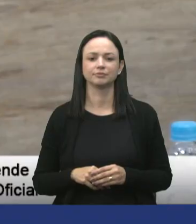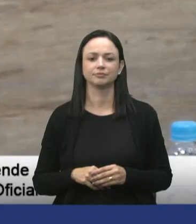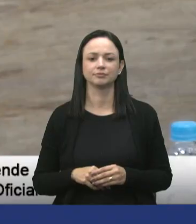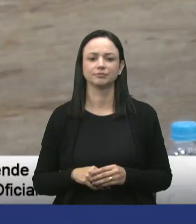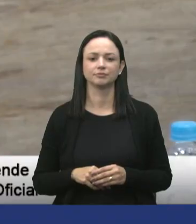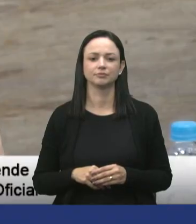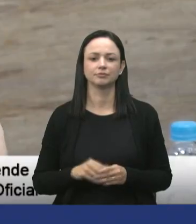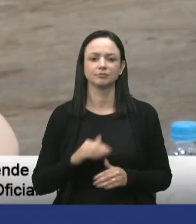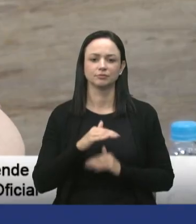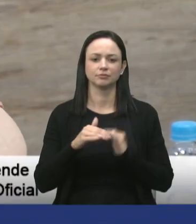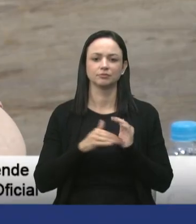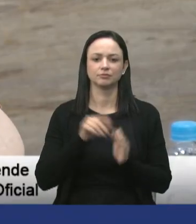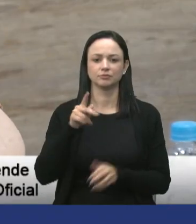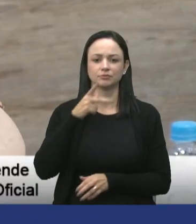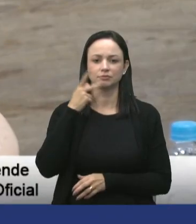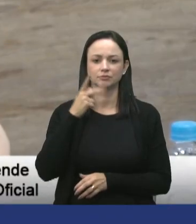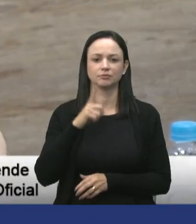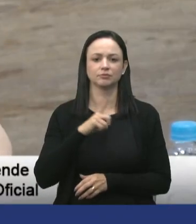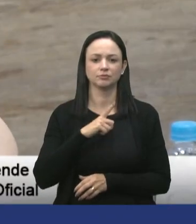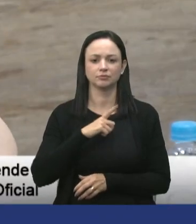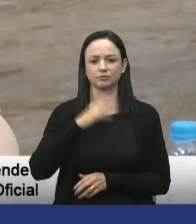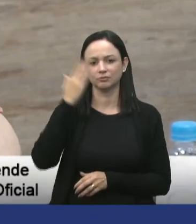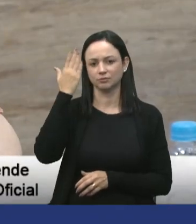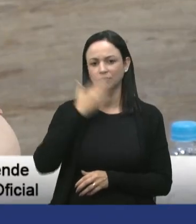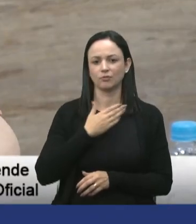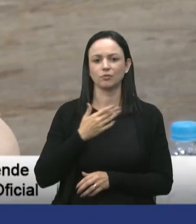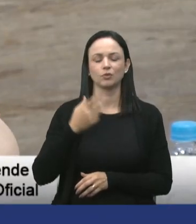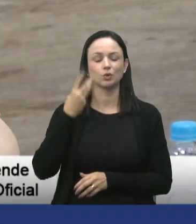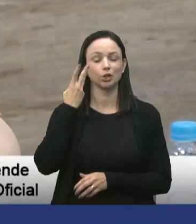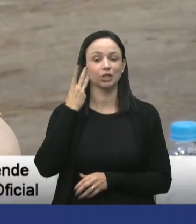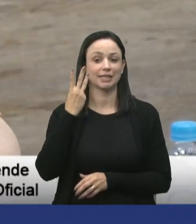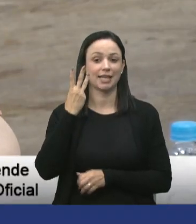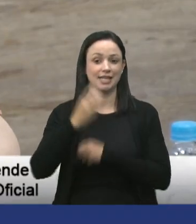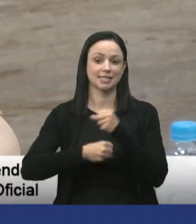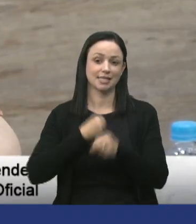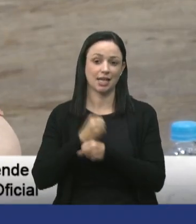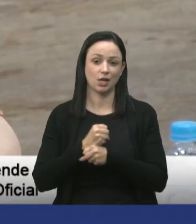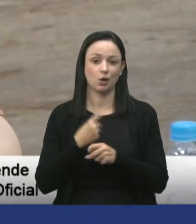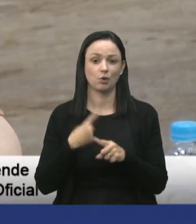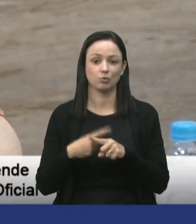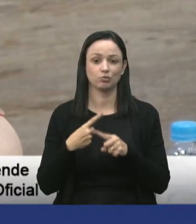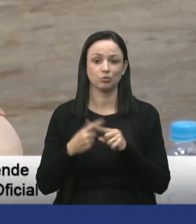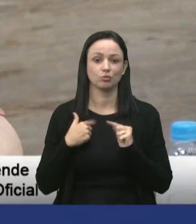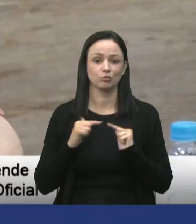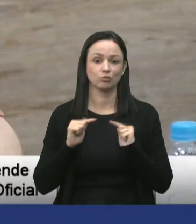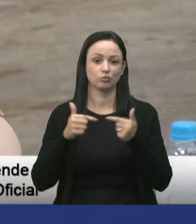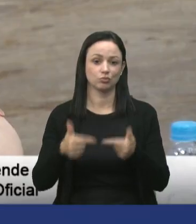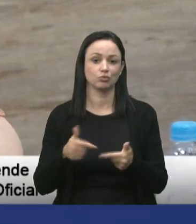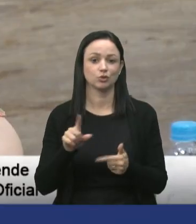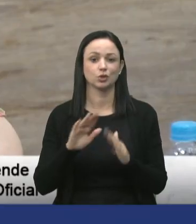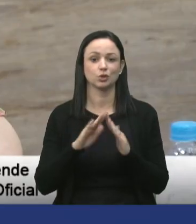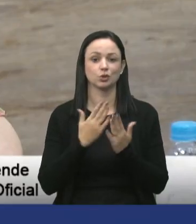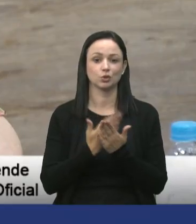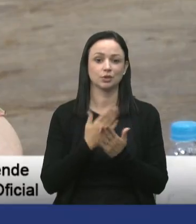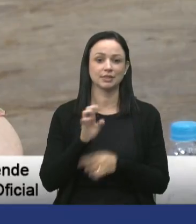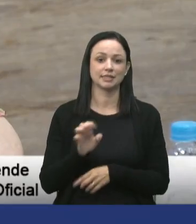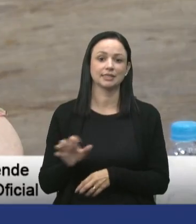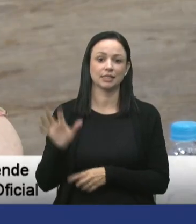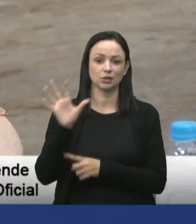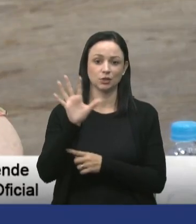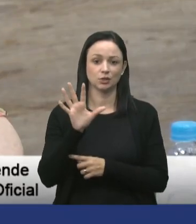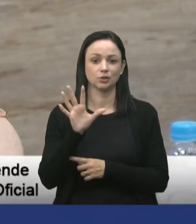tudo que a senhora falou eu tenho comprovado nos últimos 3 anos, porque eu tenho me dedicado às escolas